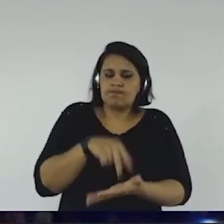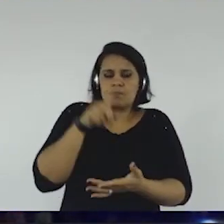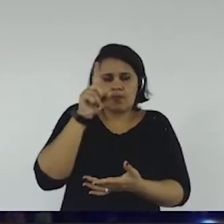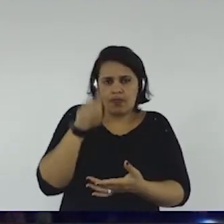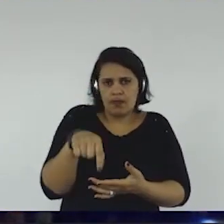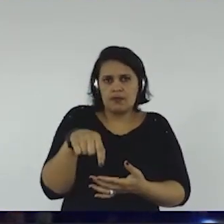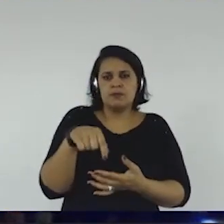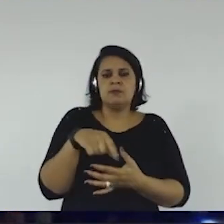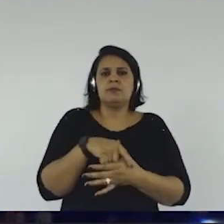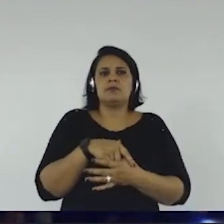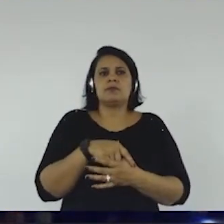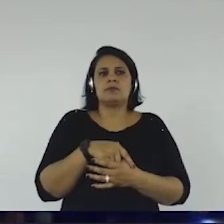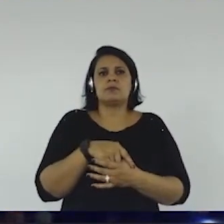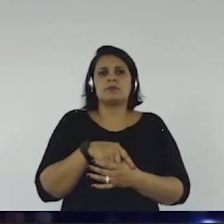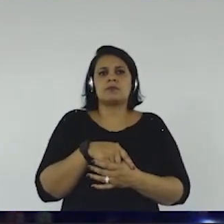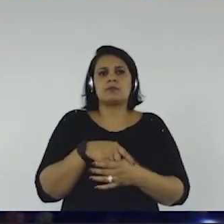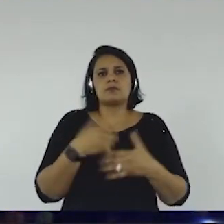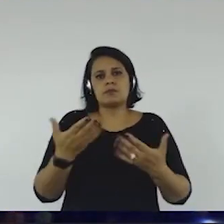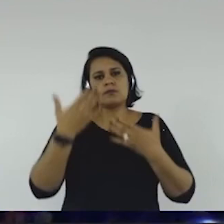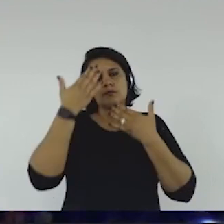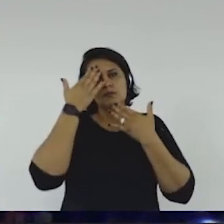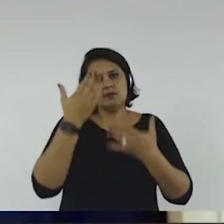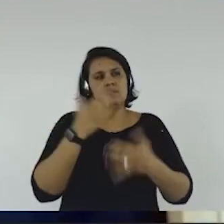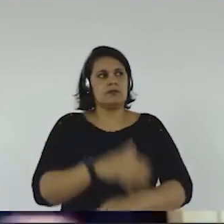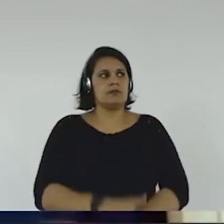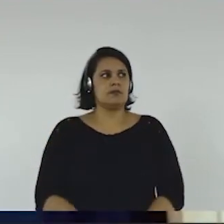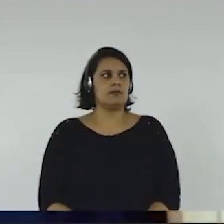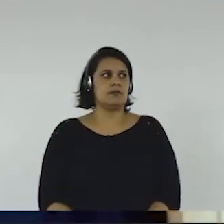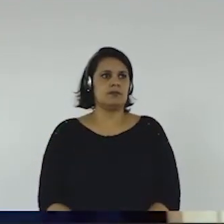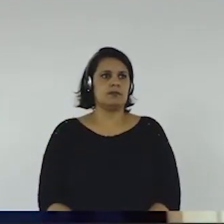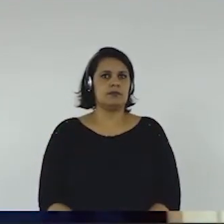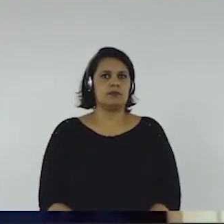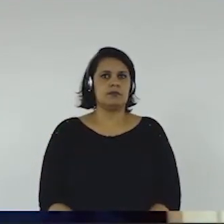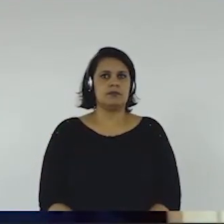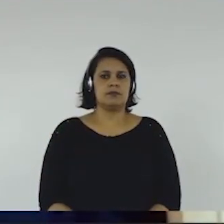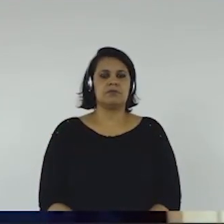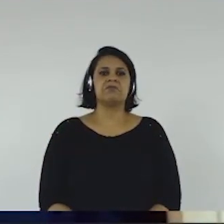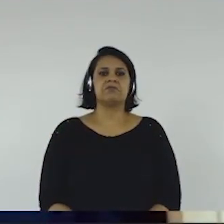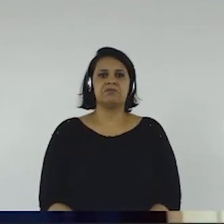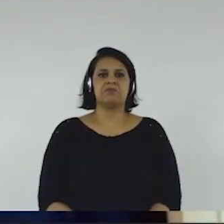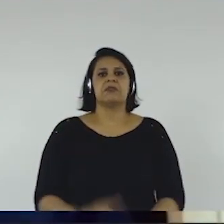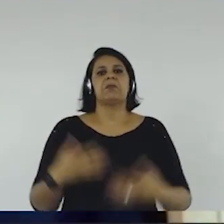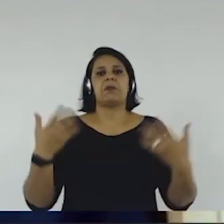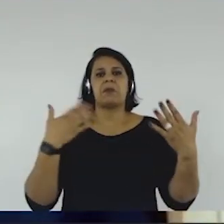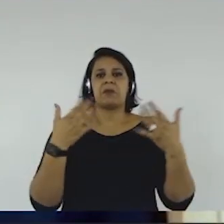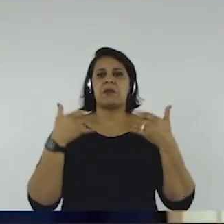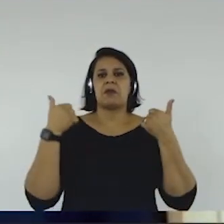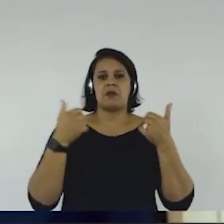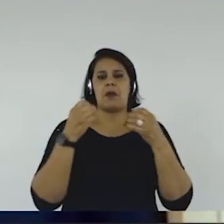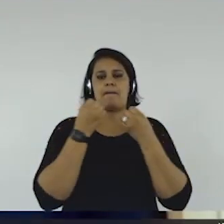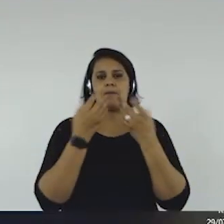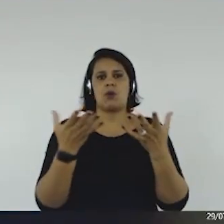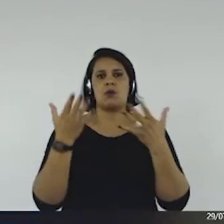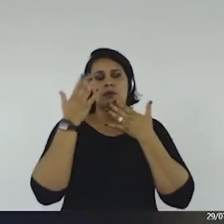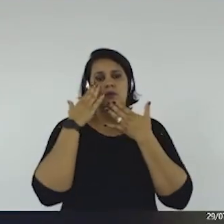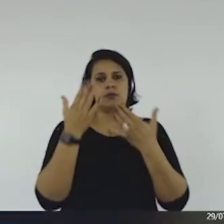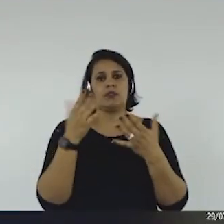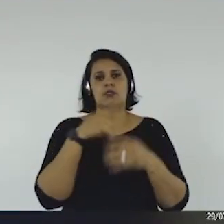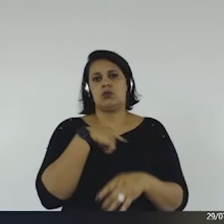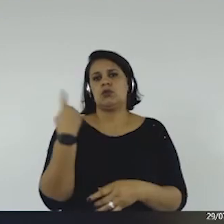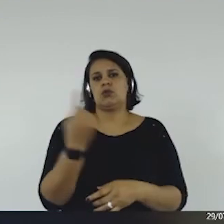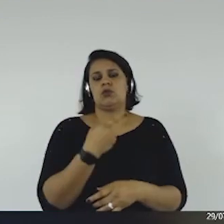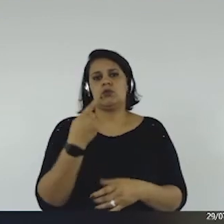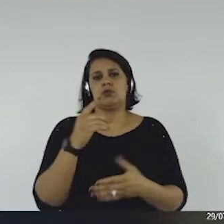fundamental neste exercício. Muito obrigado. Bom, eu preciso encerrar o painel, o debate está muito bom, mas agradeço desde logo a todos, em nome